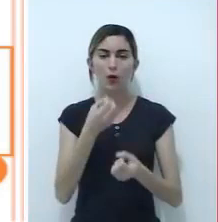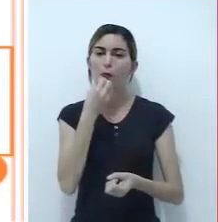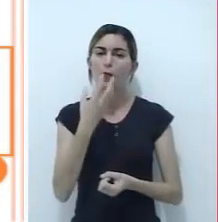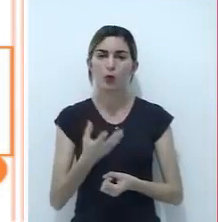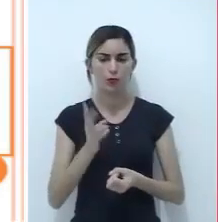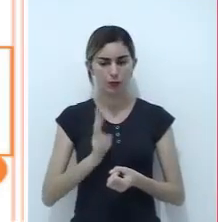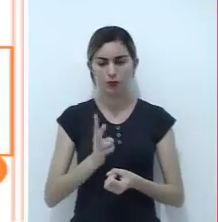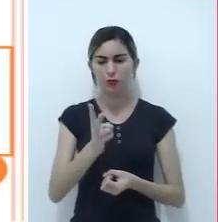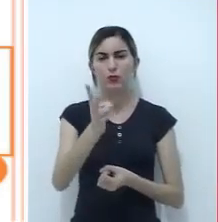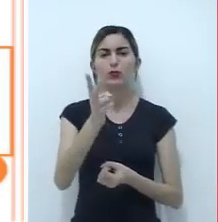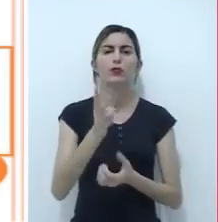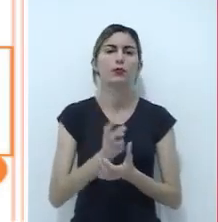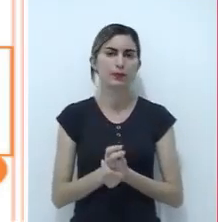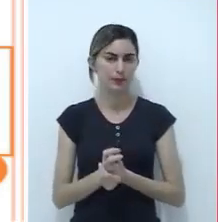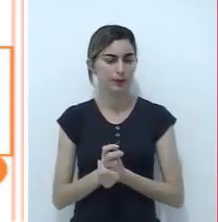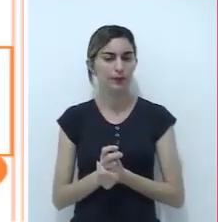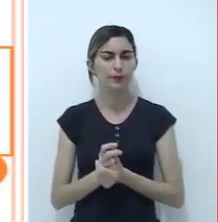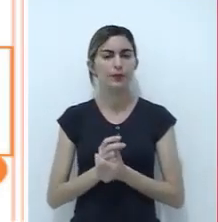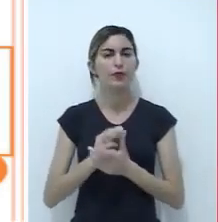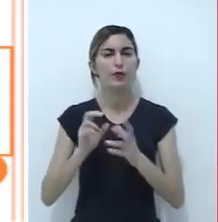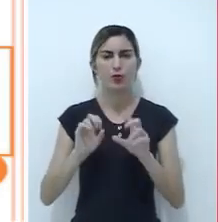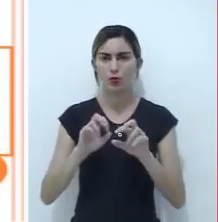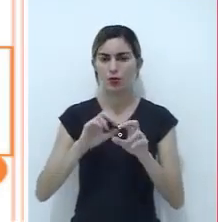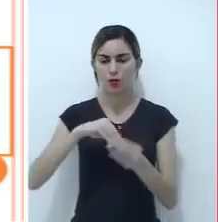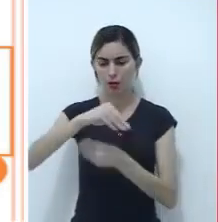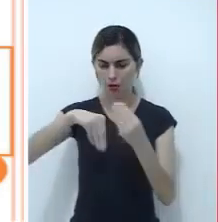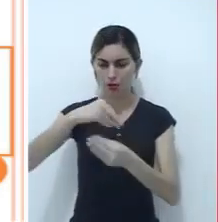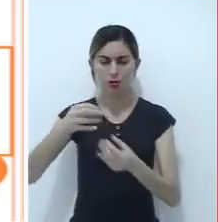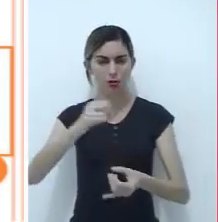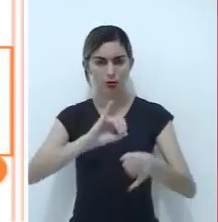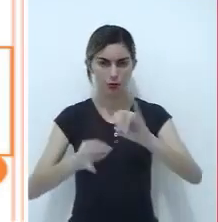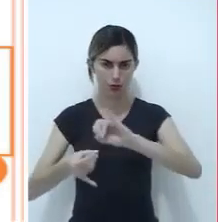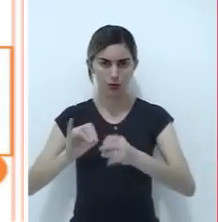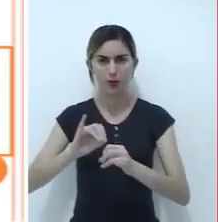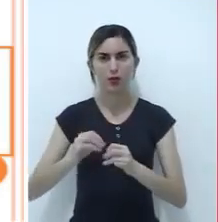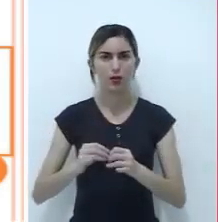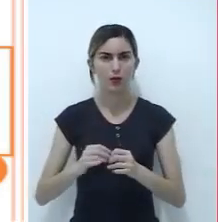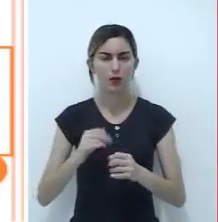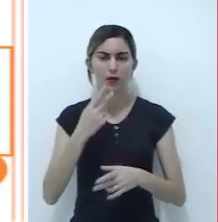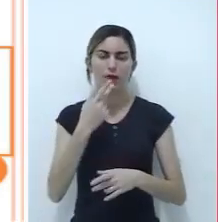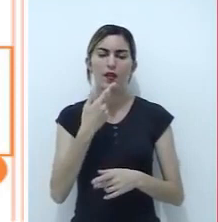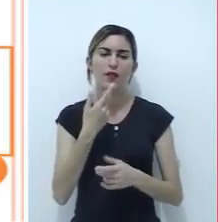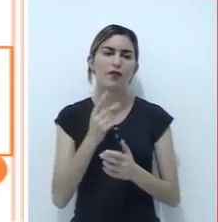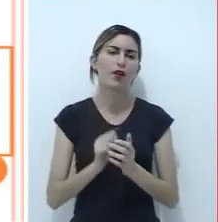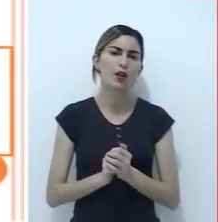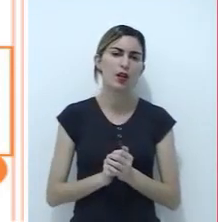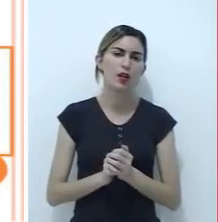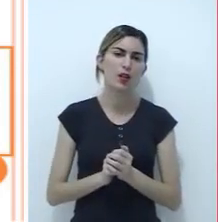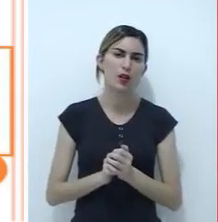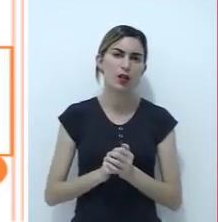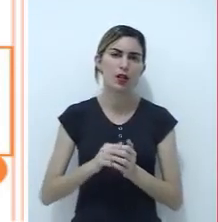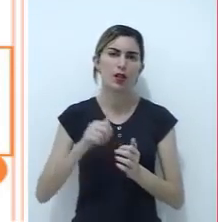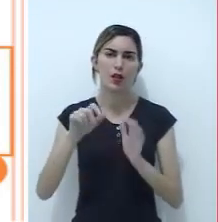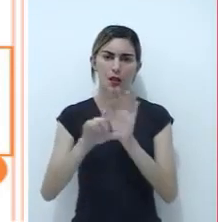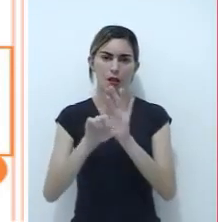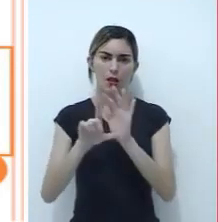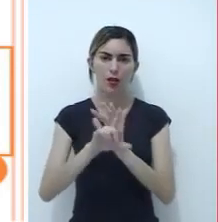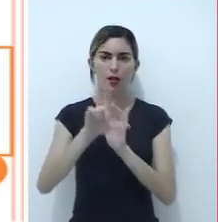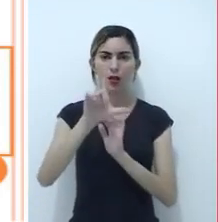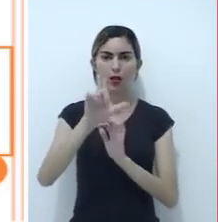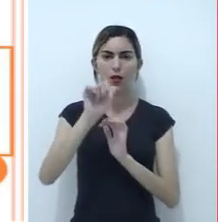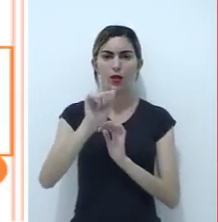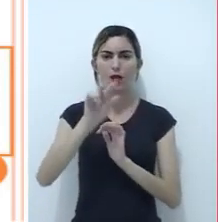Bom, continuando sobre as reações químicas, bora falar sobre a lei de